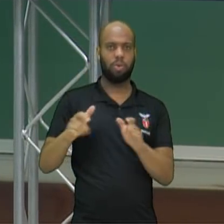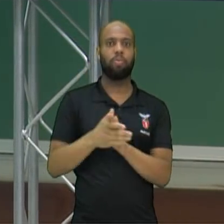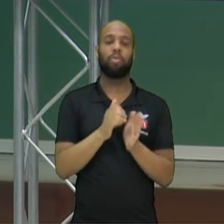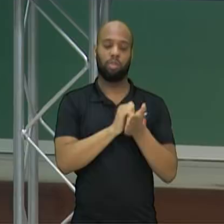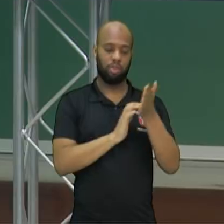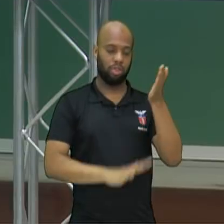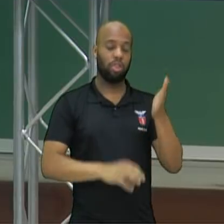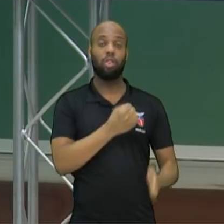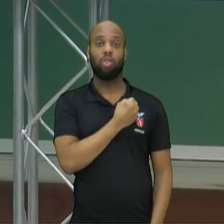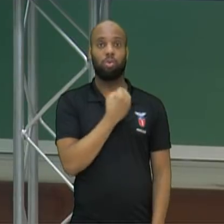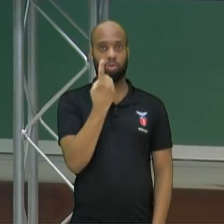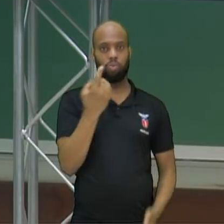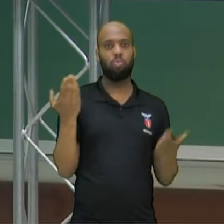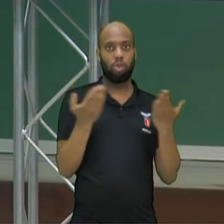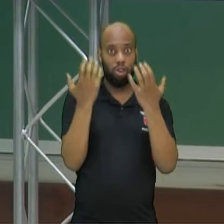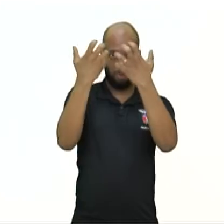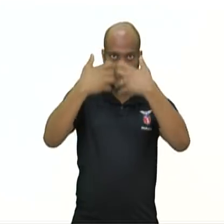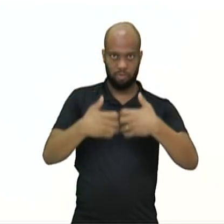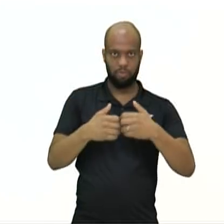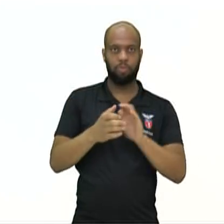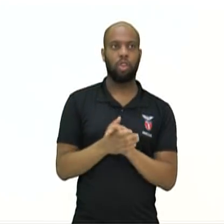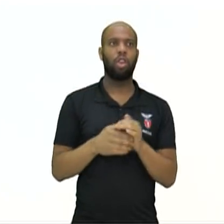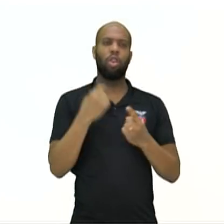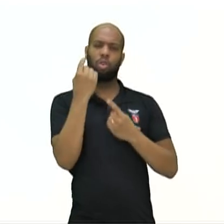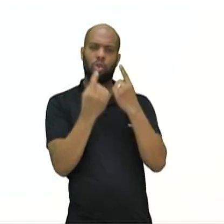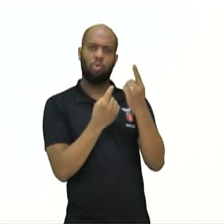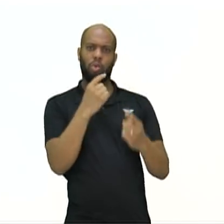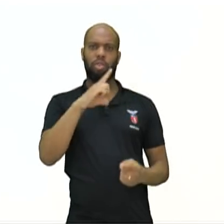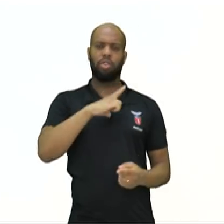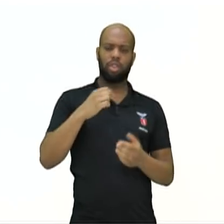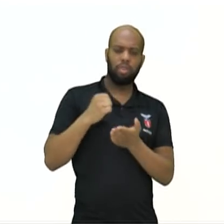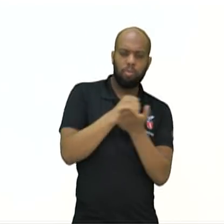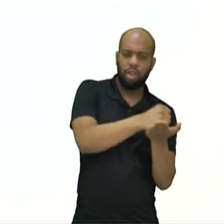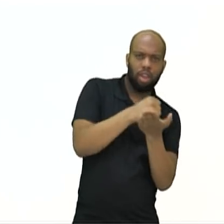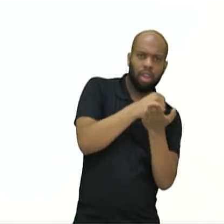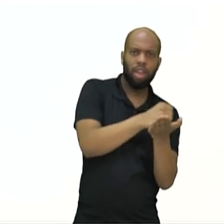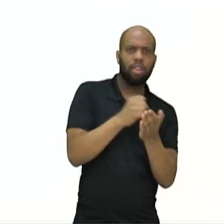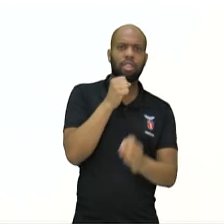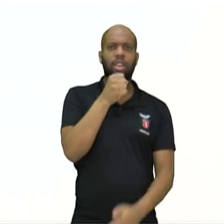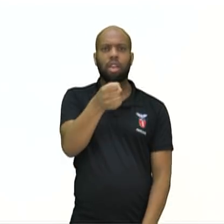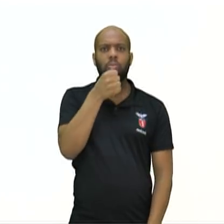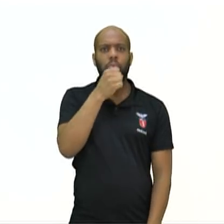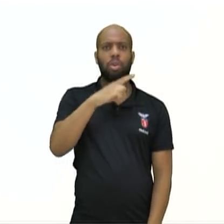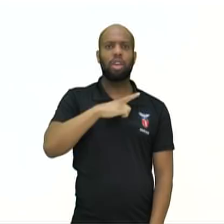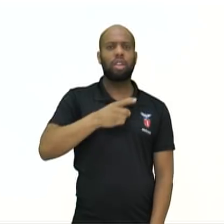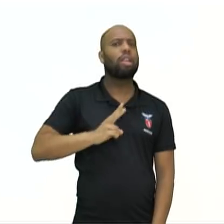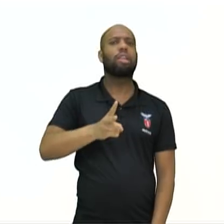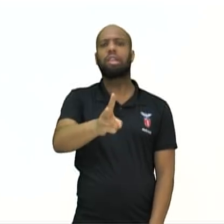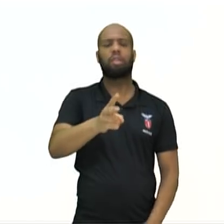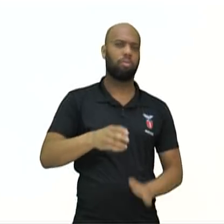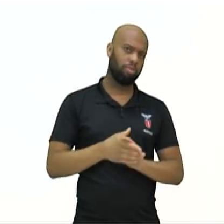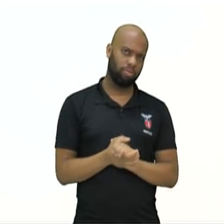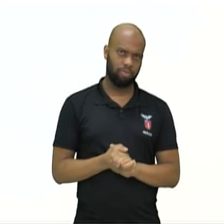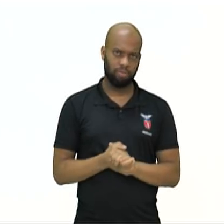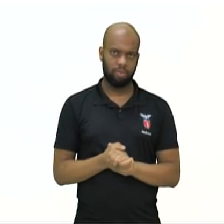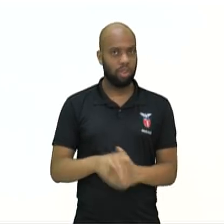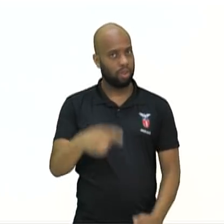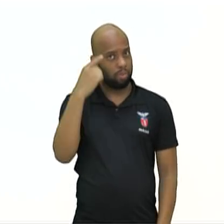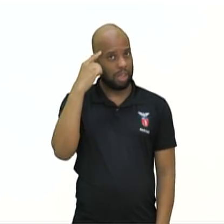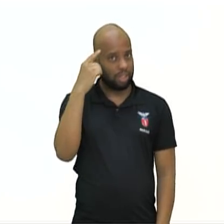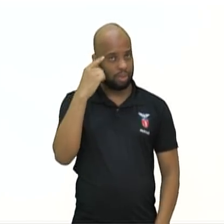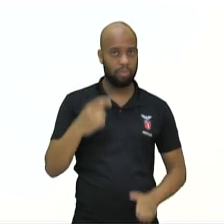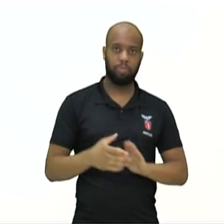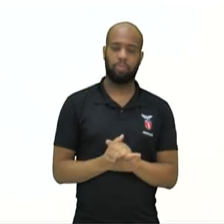Atividade 1, vamos pensar um pouquinho? Em quais suportes a reportagem aparece geralmente? Pensem lá.